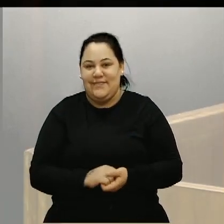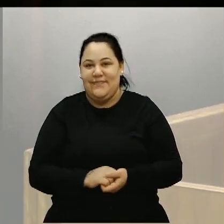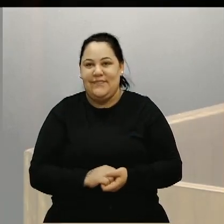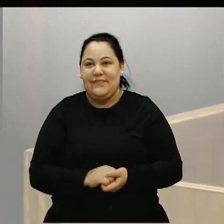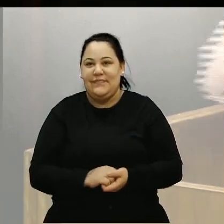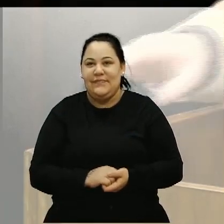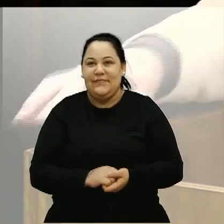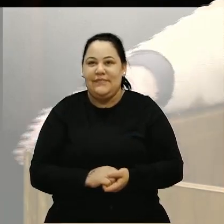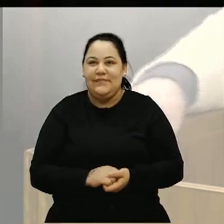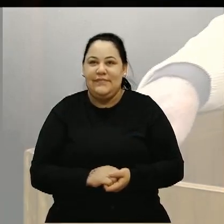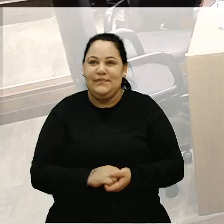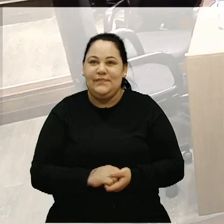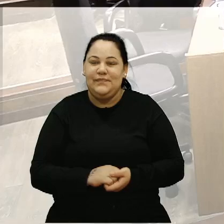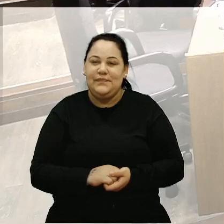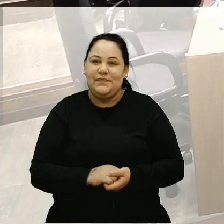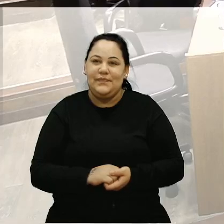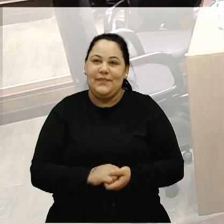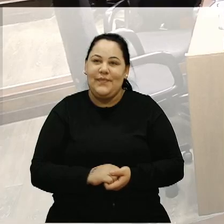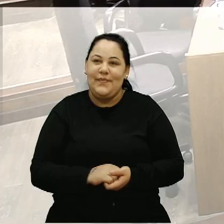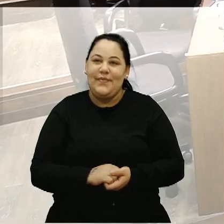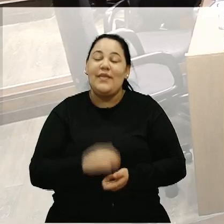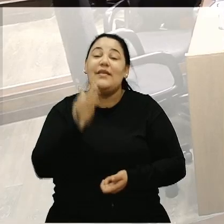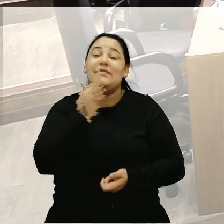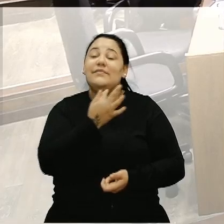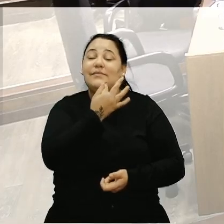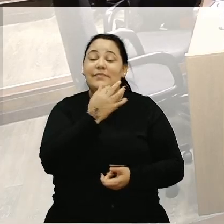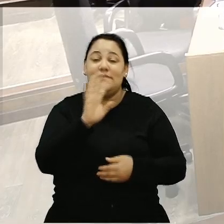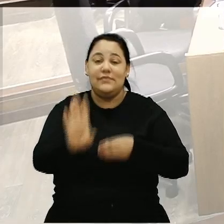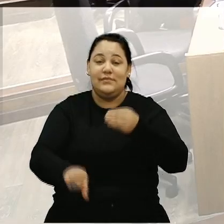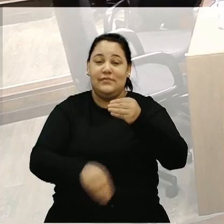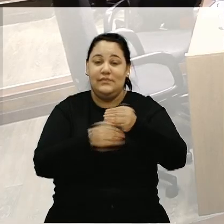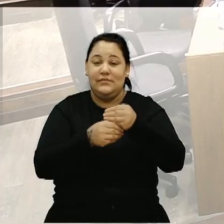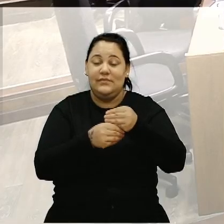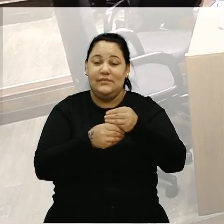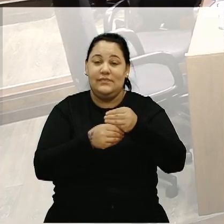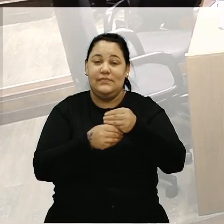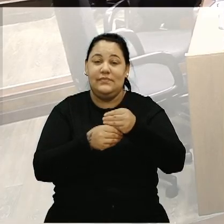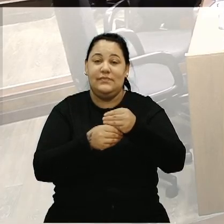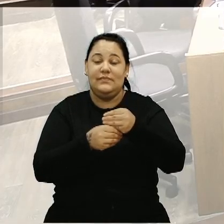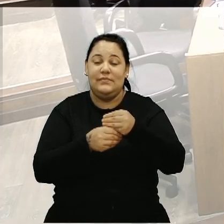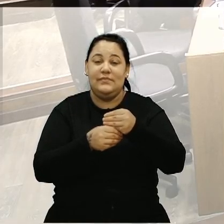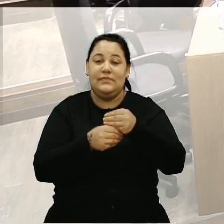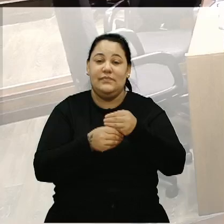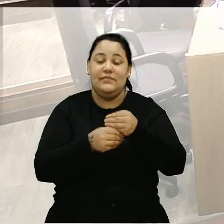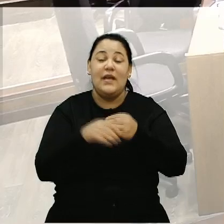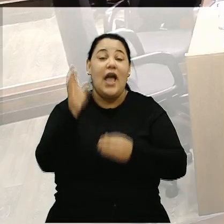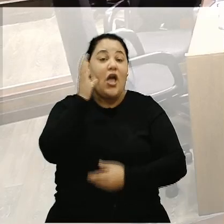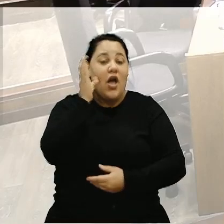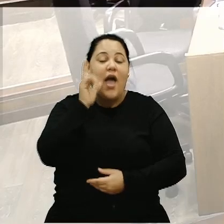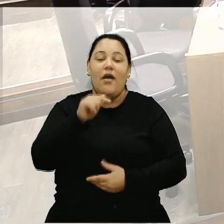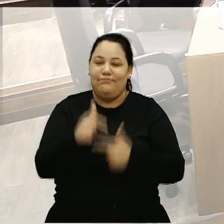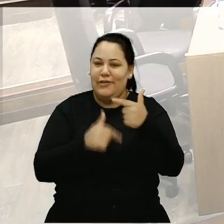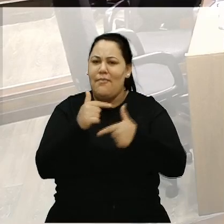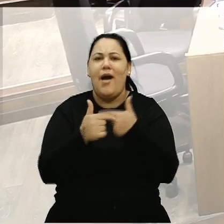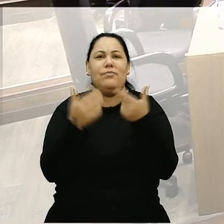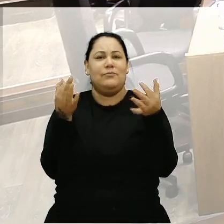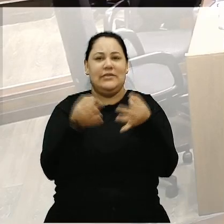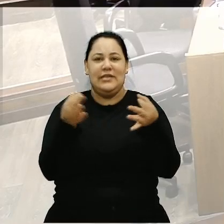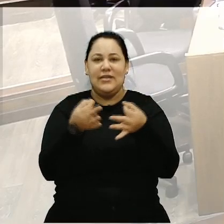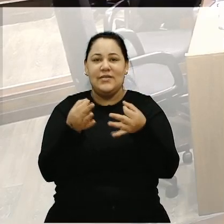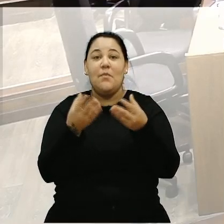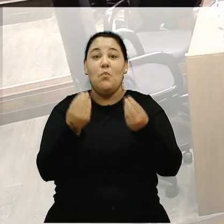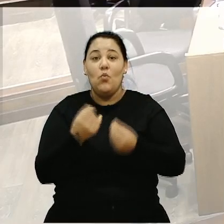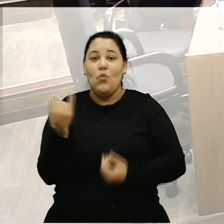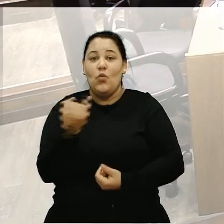vereadora Tatiane? Vereador Cadori, é um serviço, sem dúvida, fundamental, muito necessário, né? Nós,